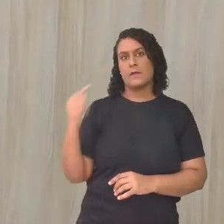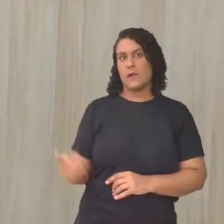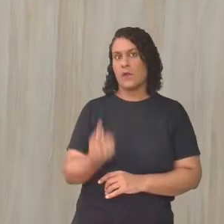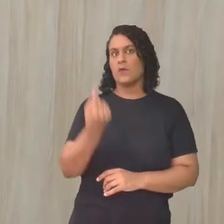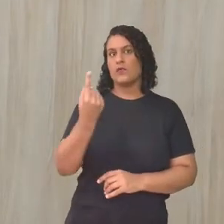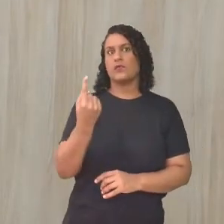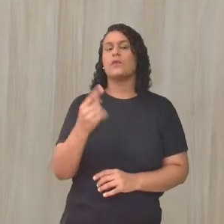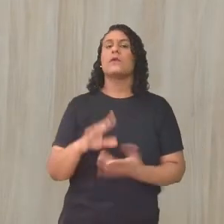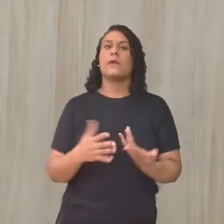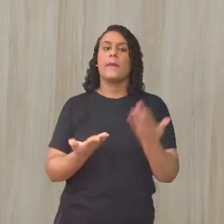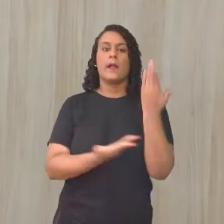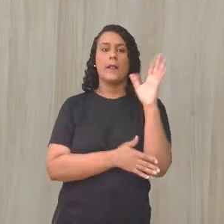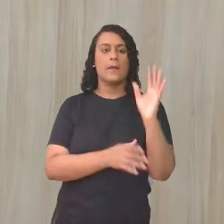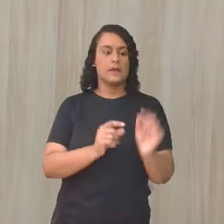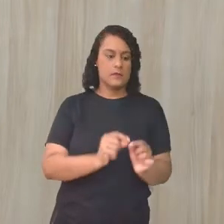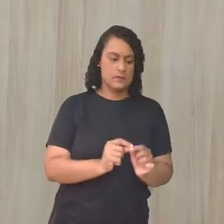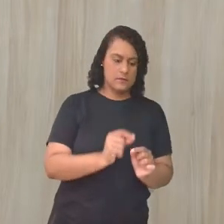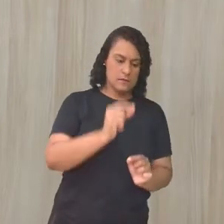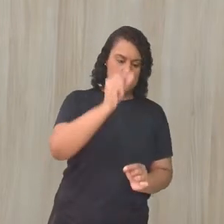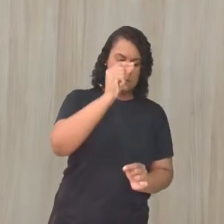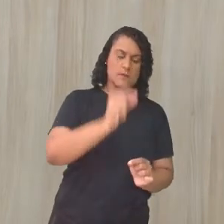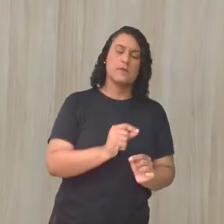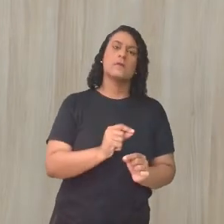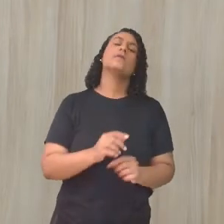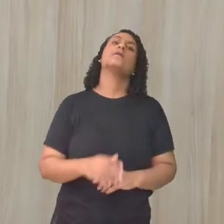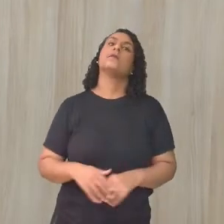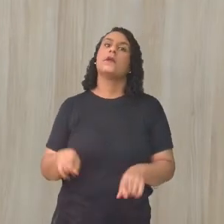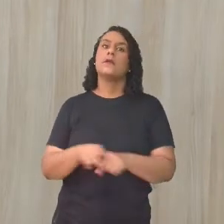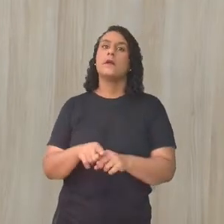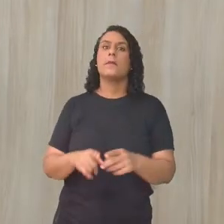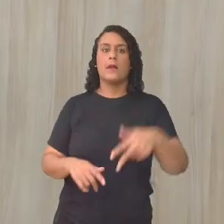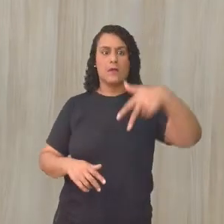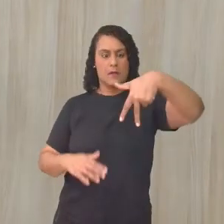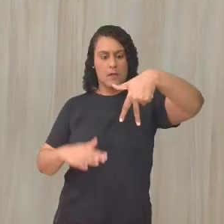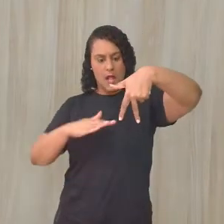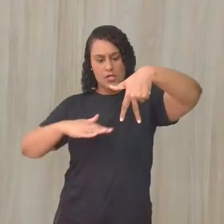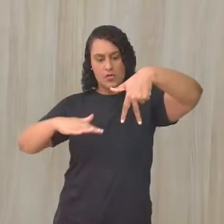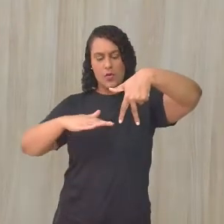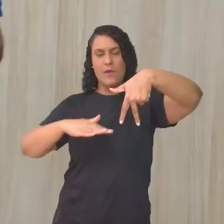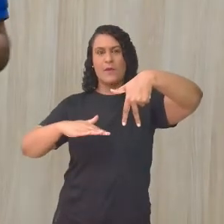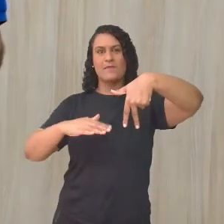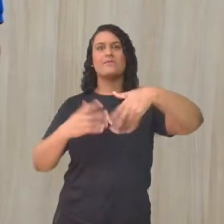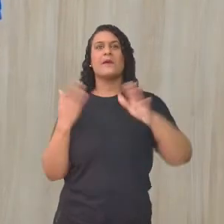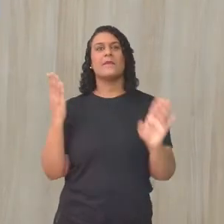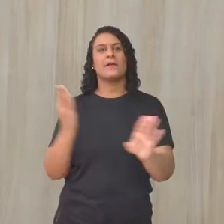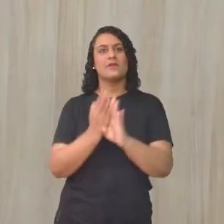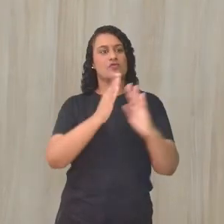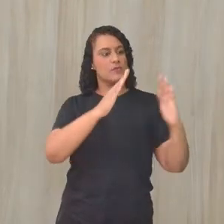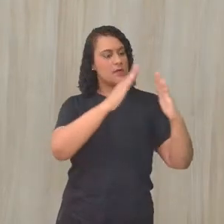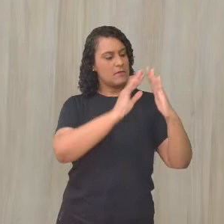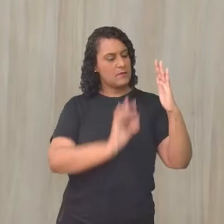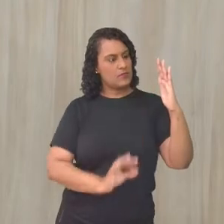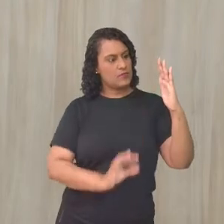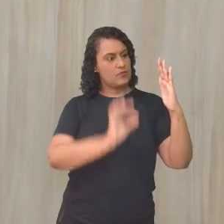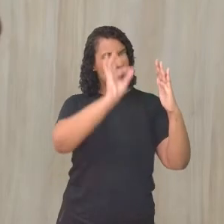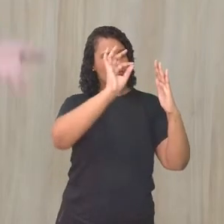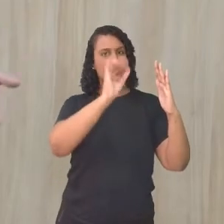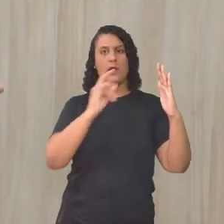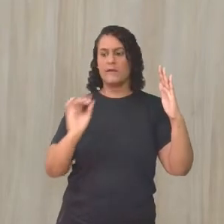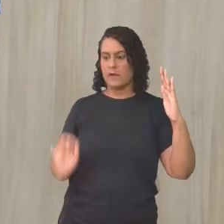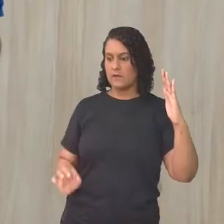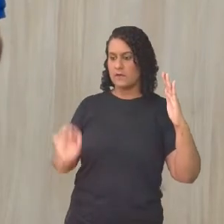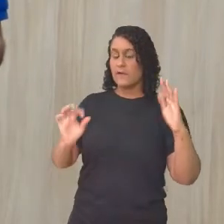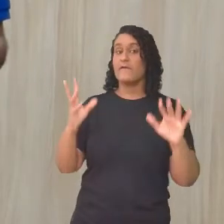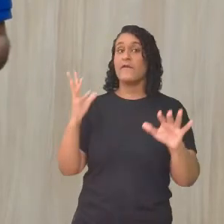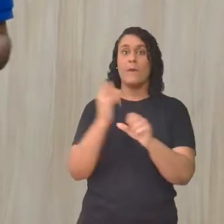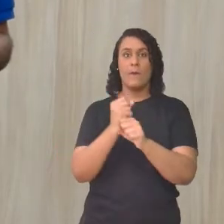através da madeira, e aí a sombra dele. E aí, para descobrir a altura da pirâmide, ele fez essa proporção, que nem a gente fez